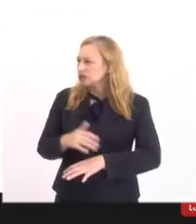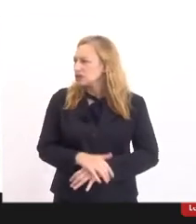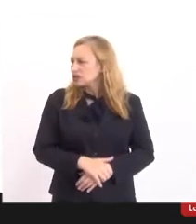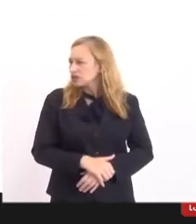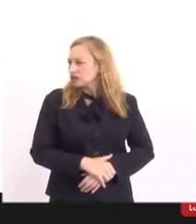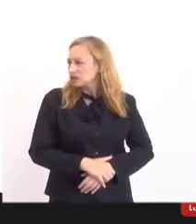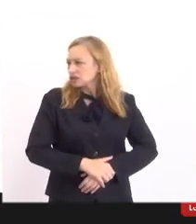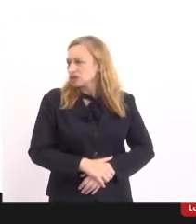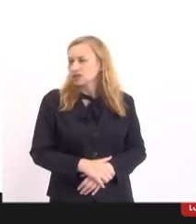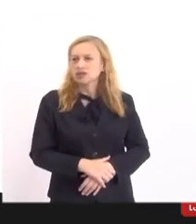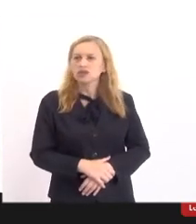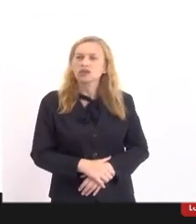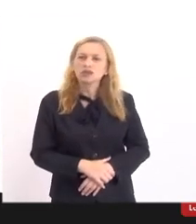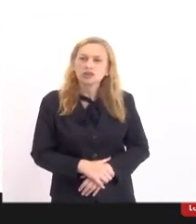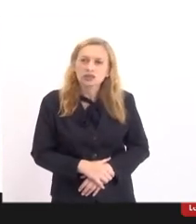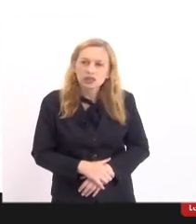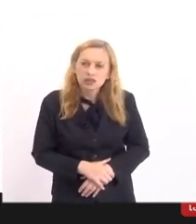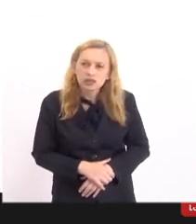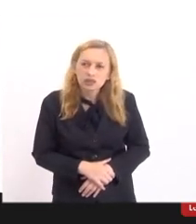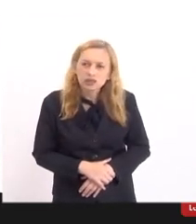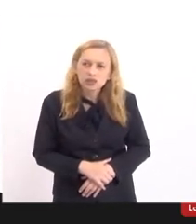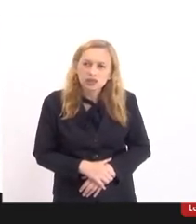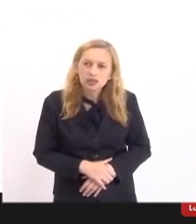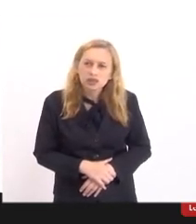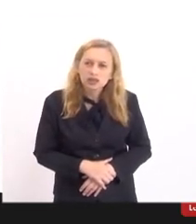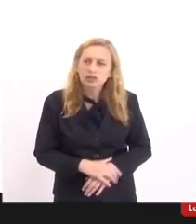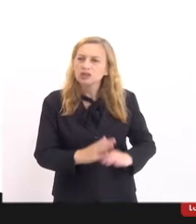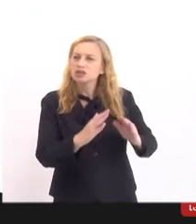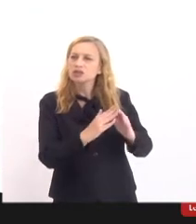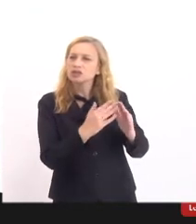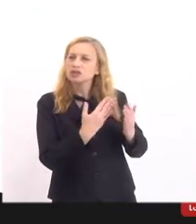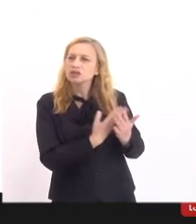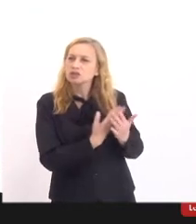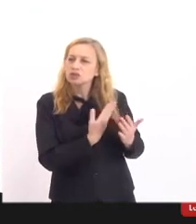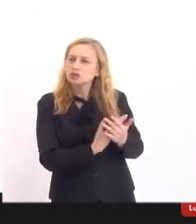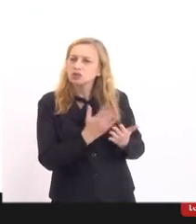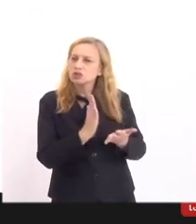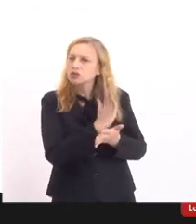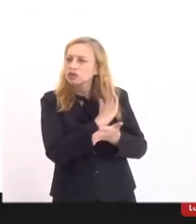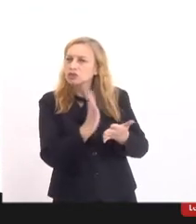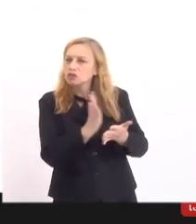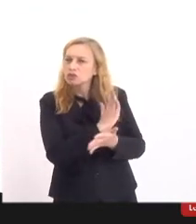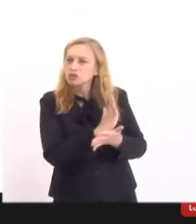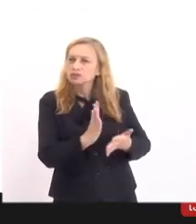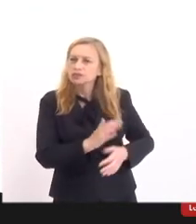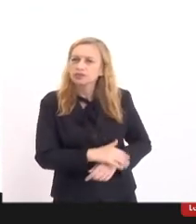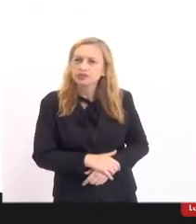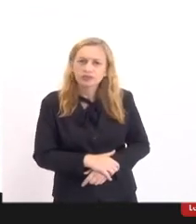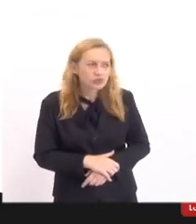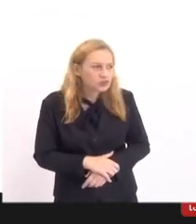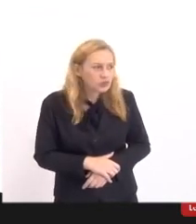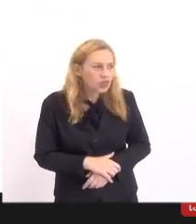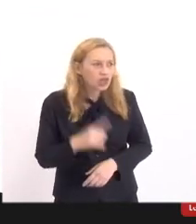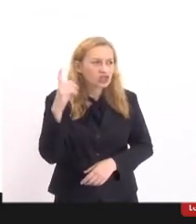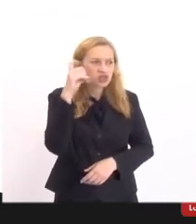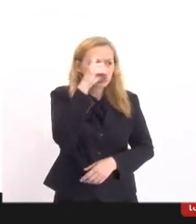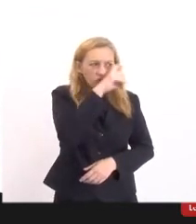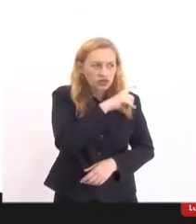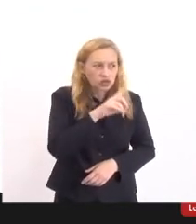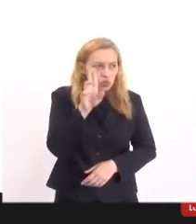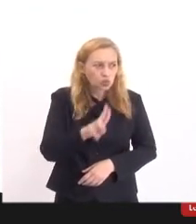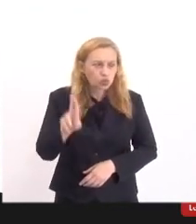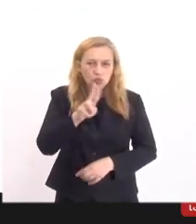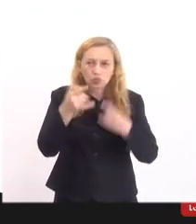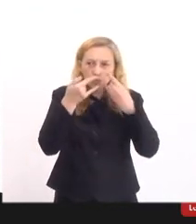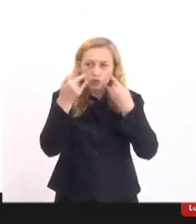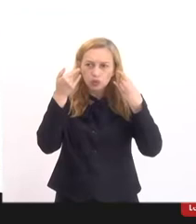problema grave. Ontem visitamos algumas unidades escolares, eu inclusive visitei algumas pessoalmente, em que é muito difícil haver um uso de